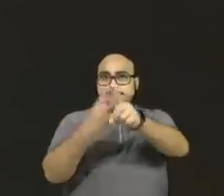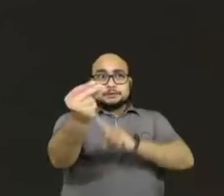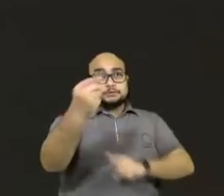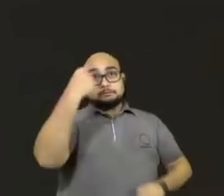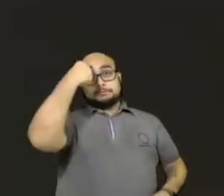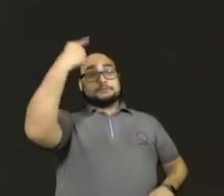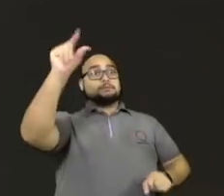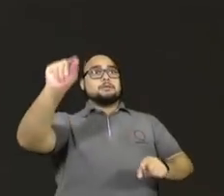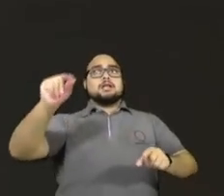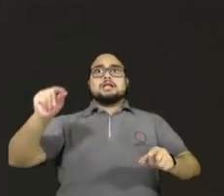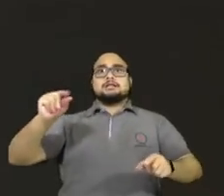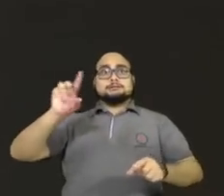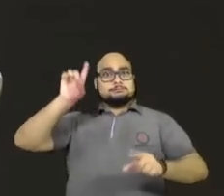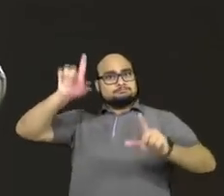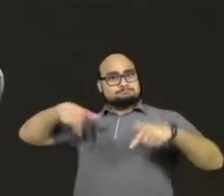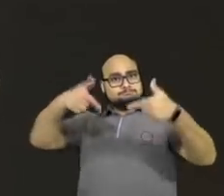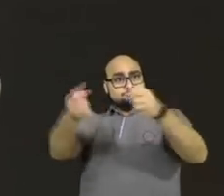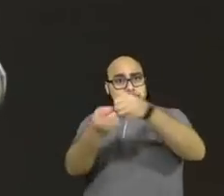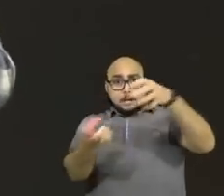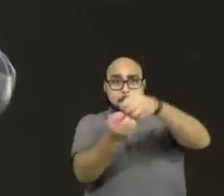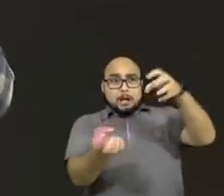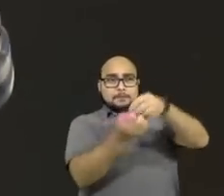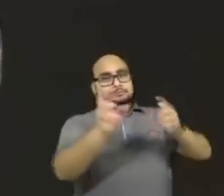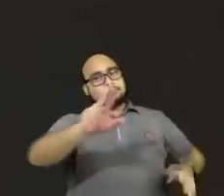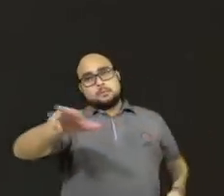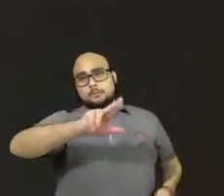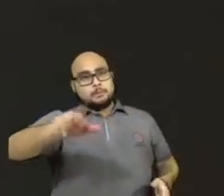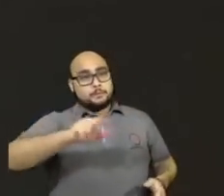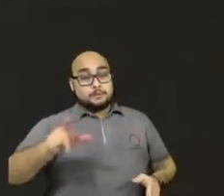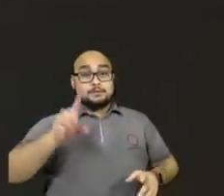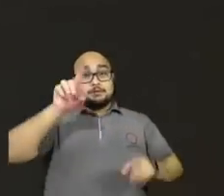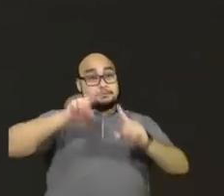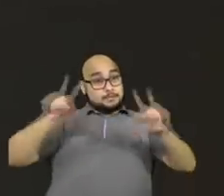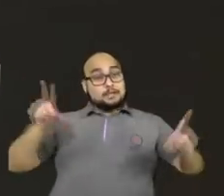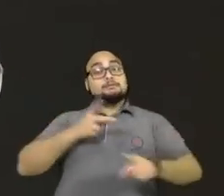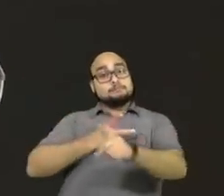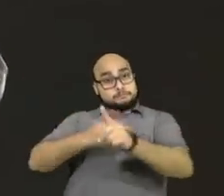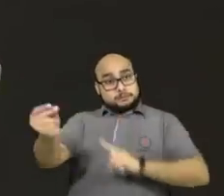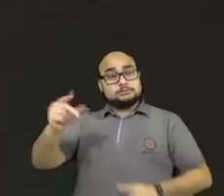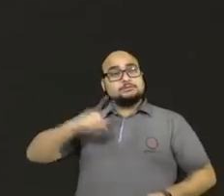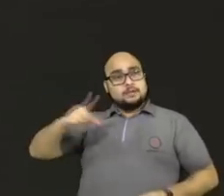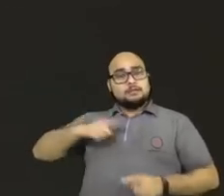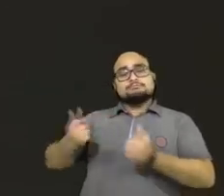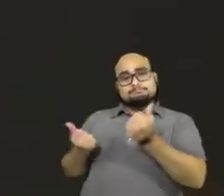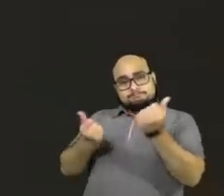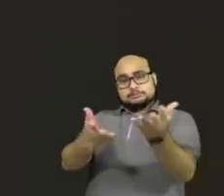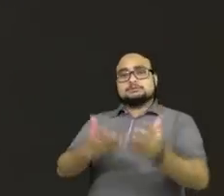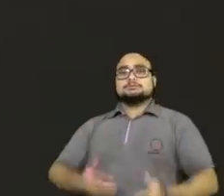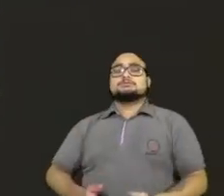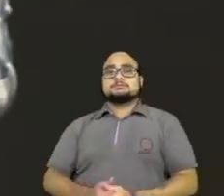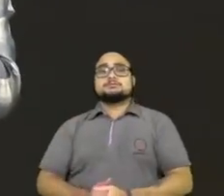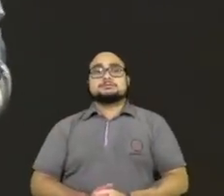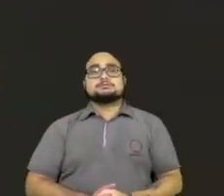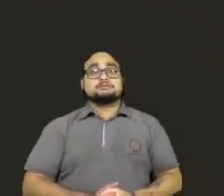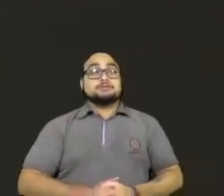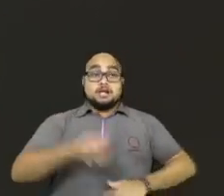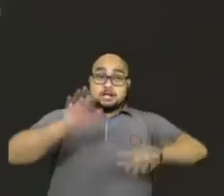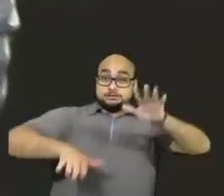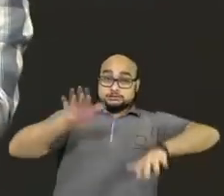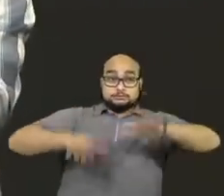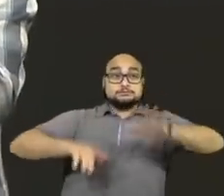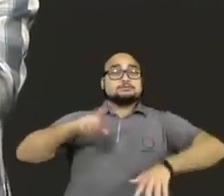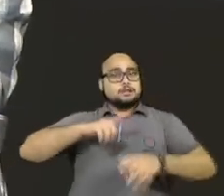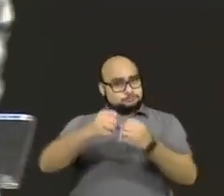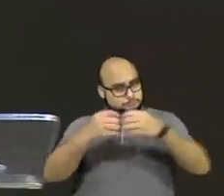não. Mas vitória, ele tem para te dar. Vitória ele tem para te dar. Tem hora que é milagre mesmo. Não